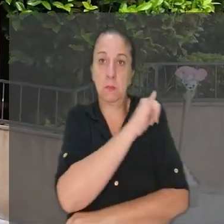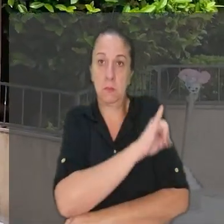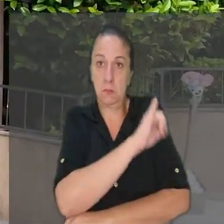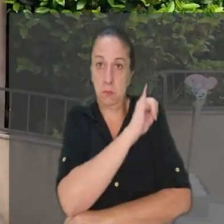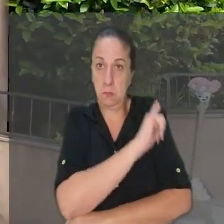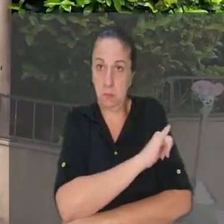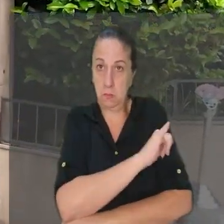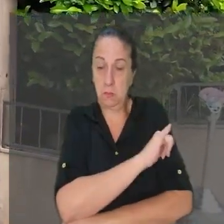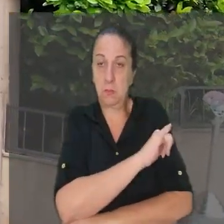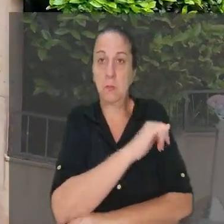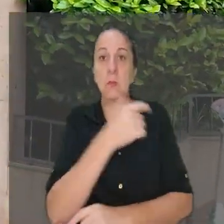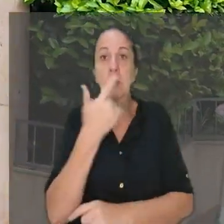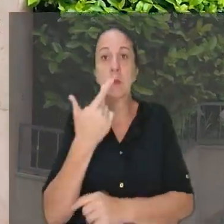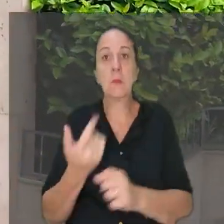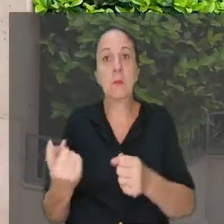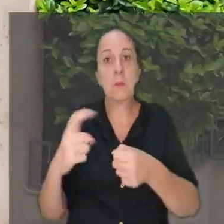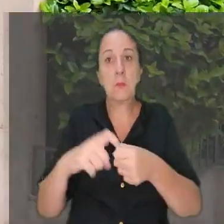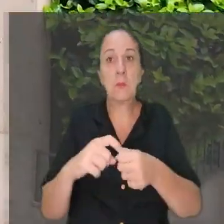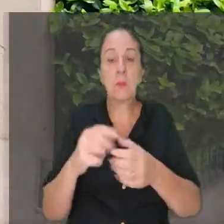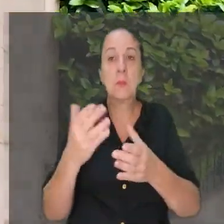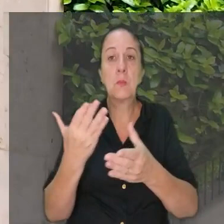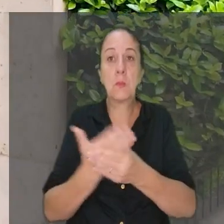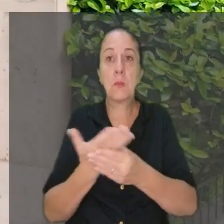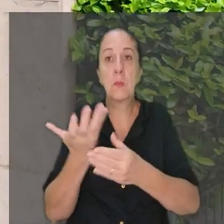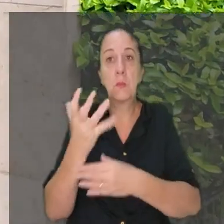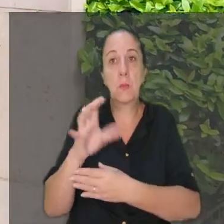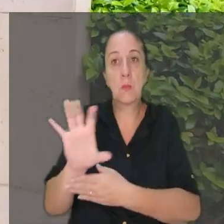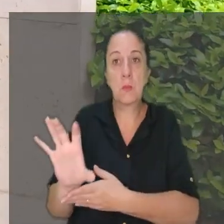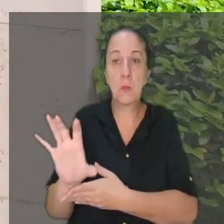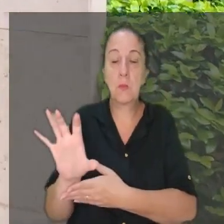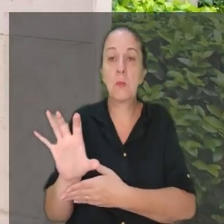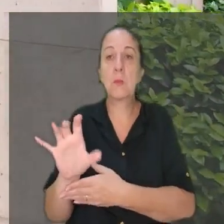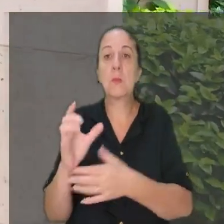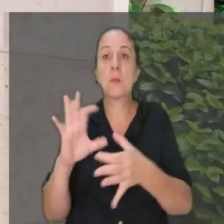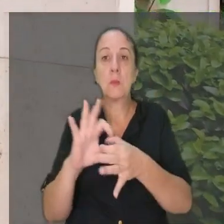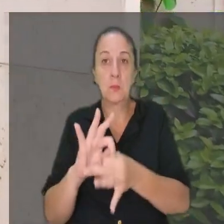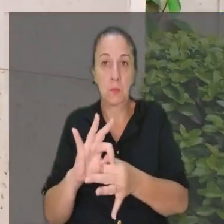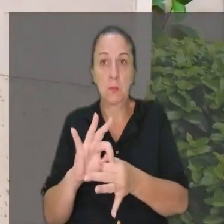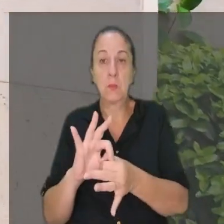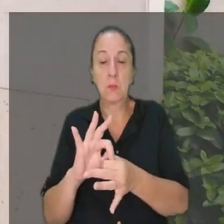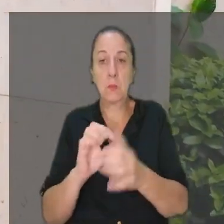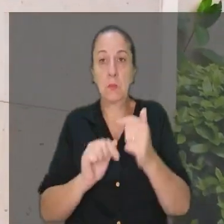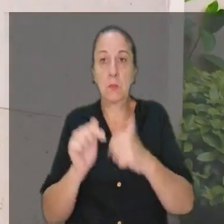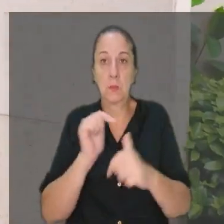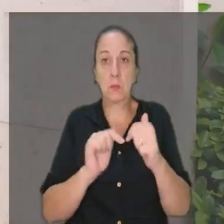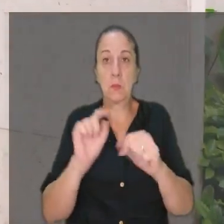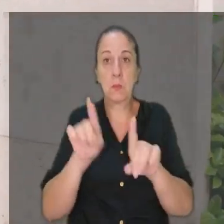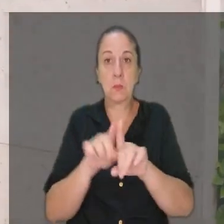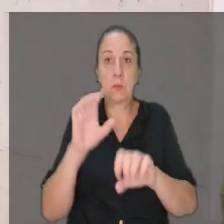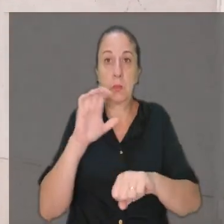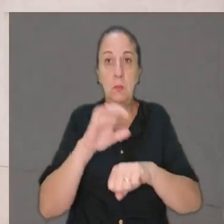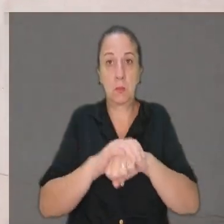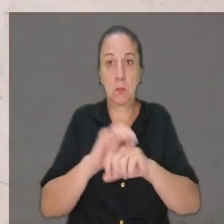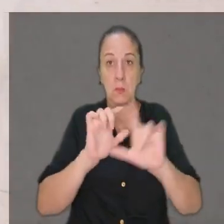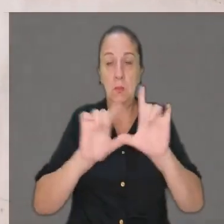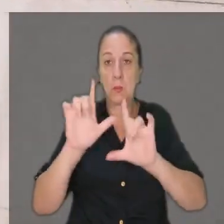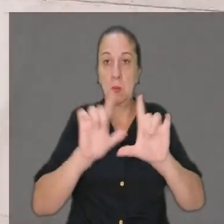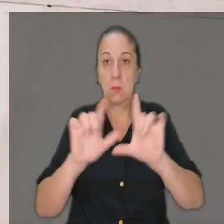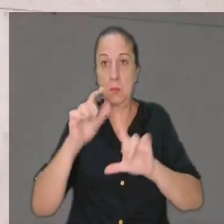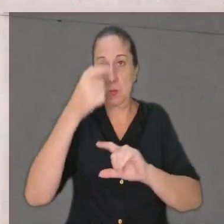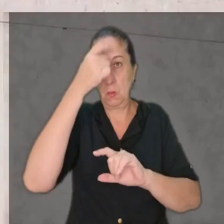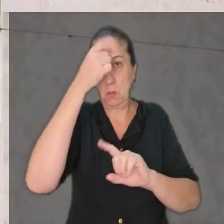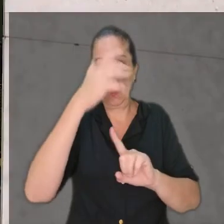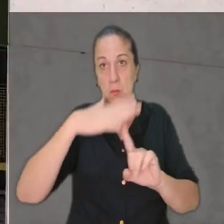Janeiro, reformou a sentença de primeiro grau que havia rejeitado a existência de vínculo e também a culpa da TV Record por